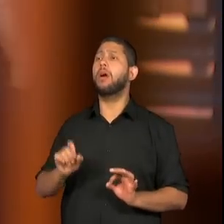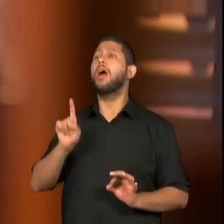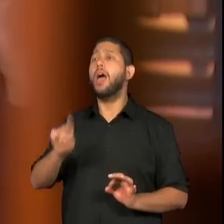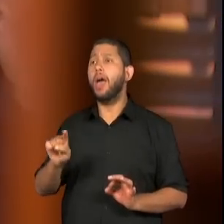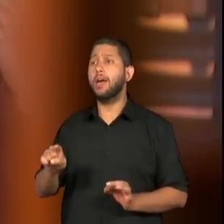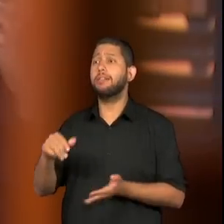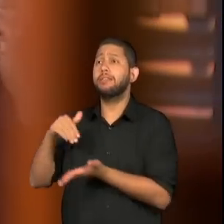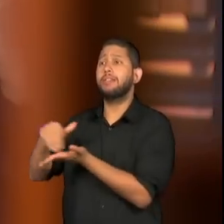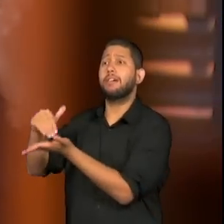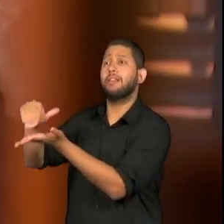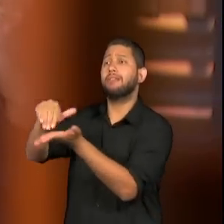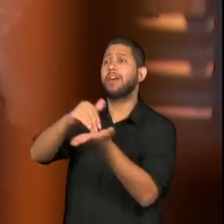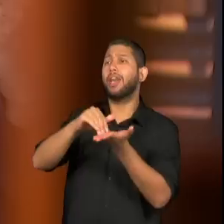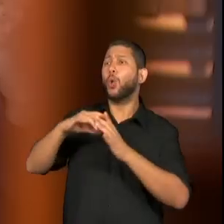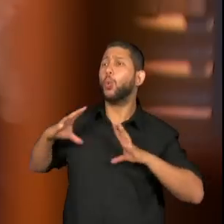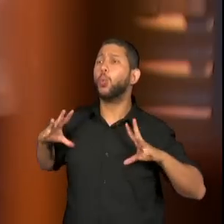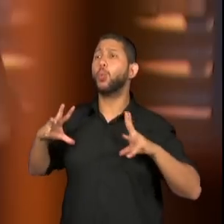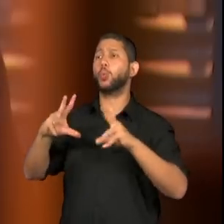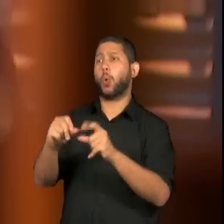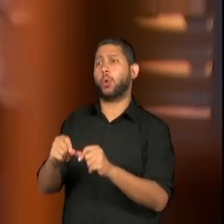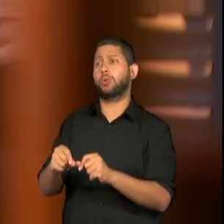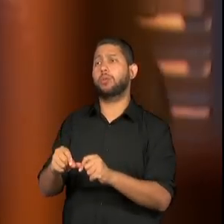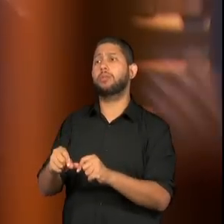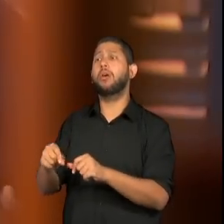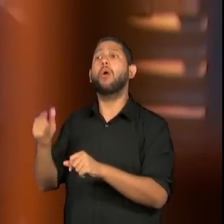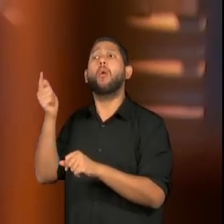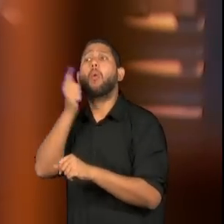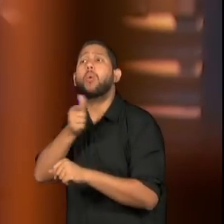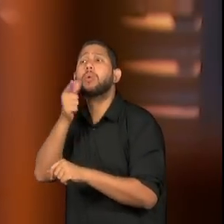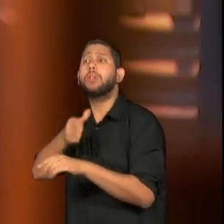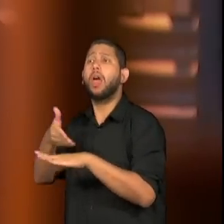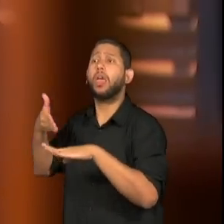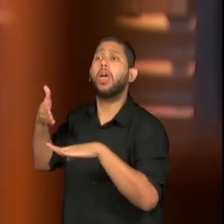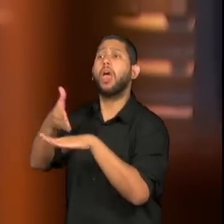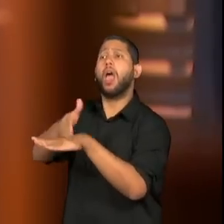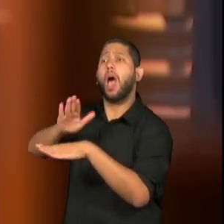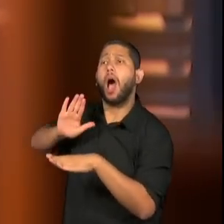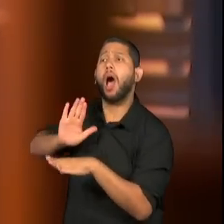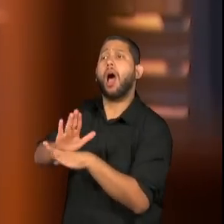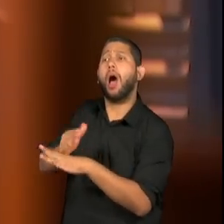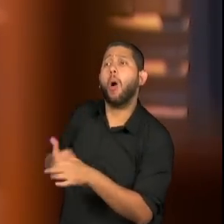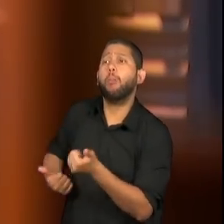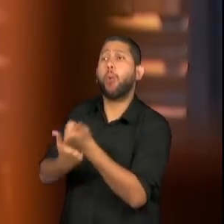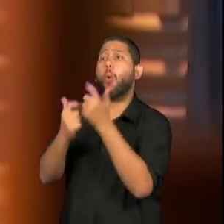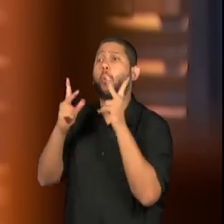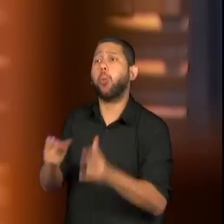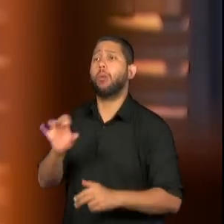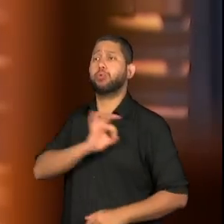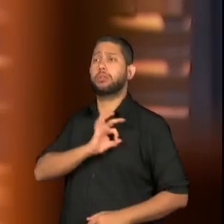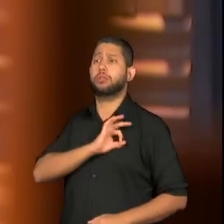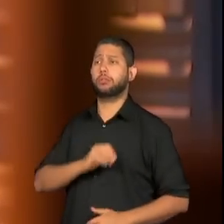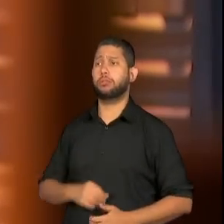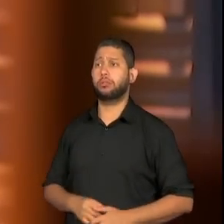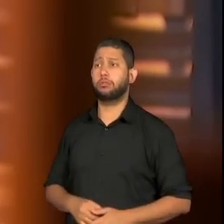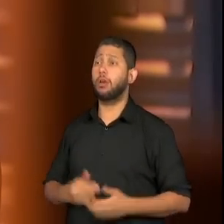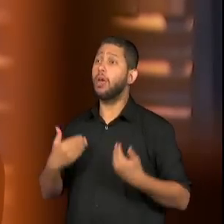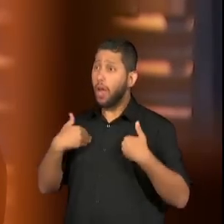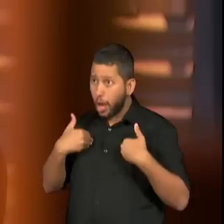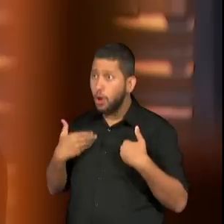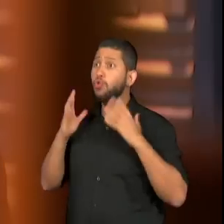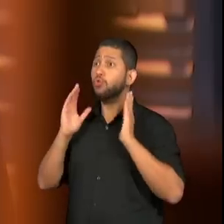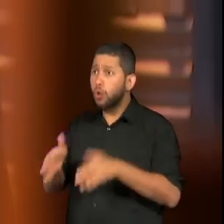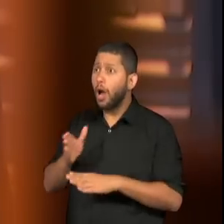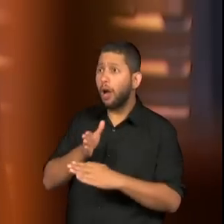outras secretarias do governo entrassem com a mesma força que a polícia entra. Porque, tipo assim, eu já entrei em